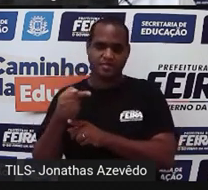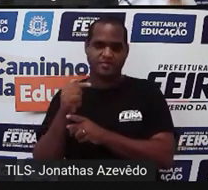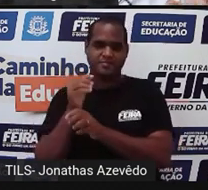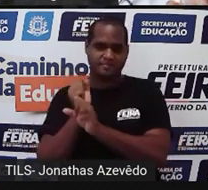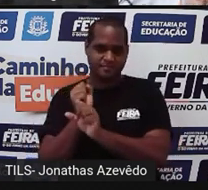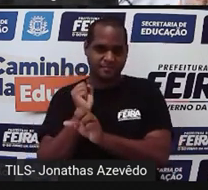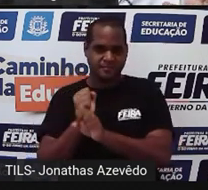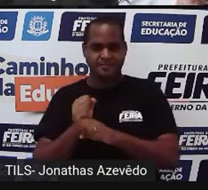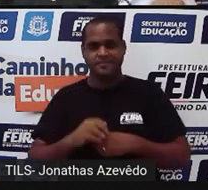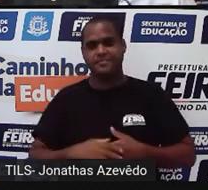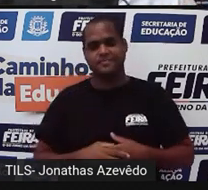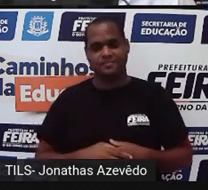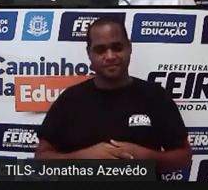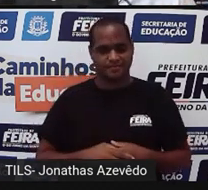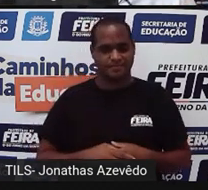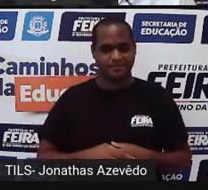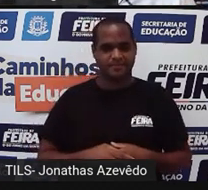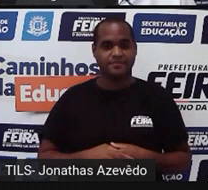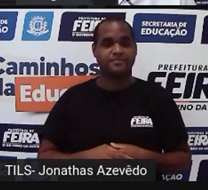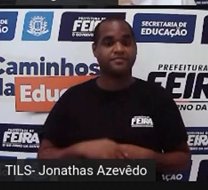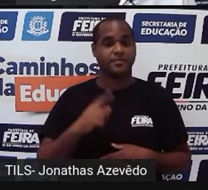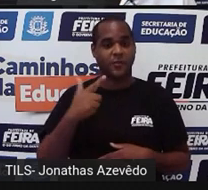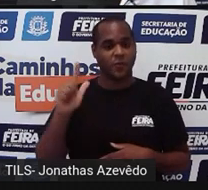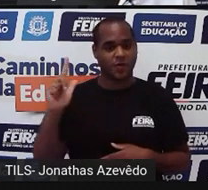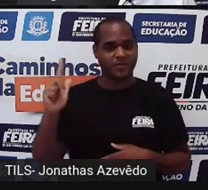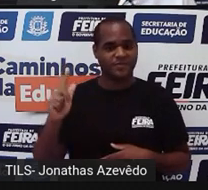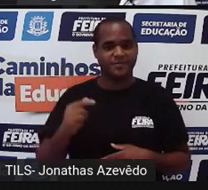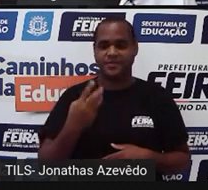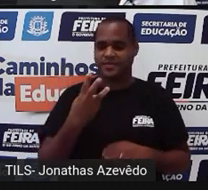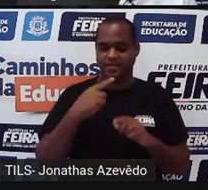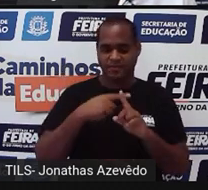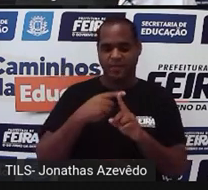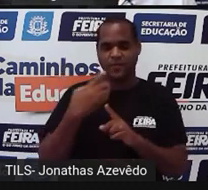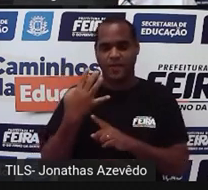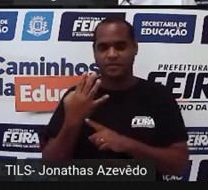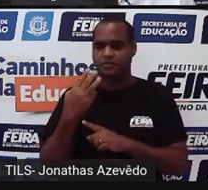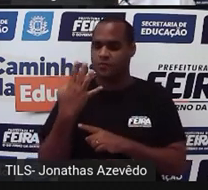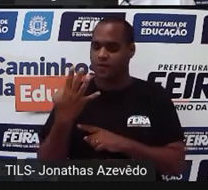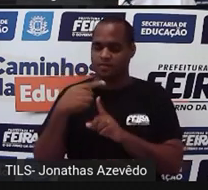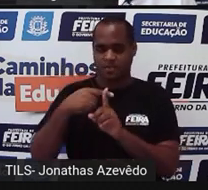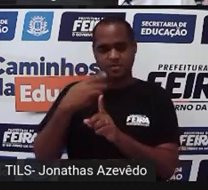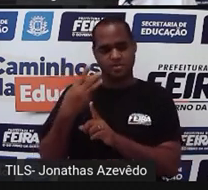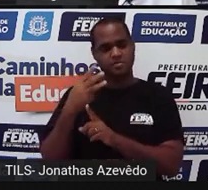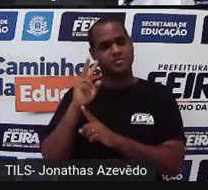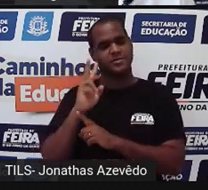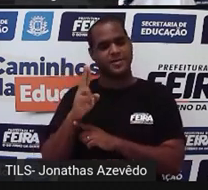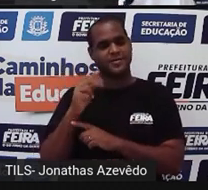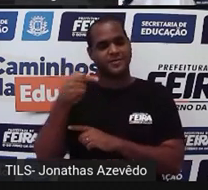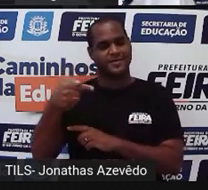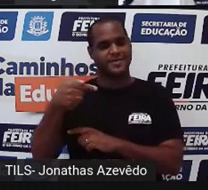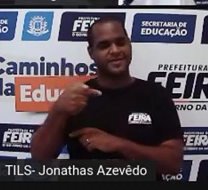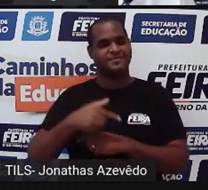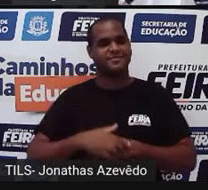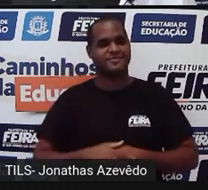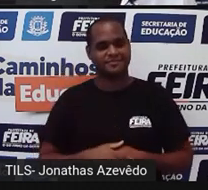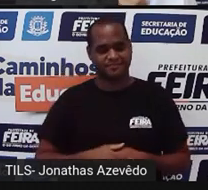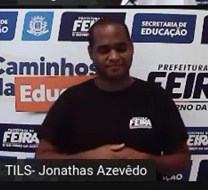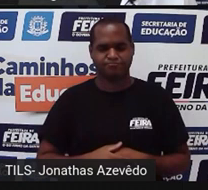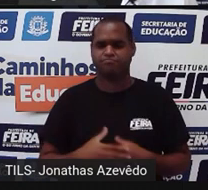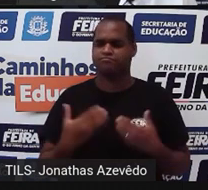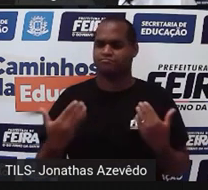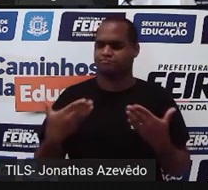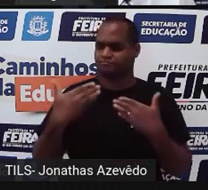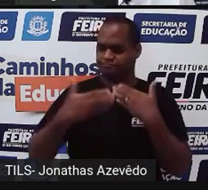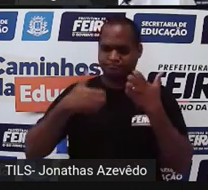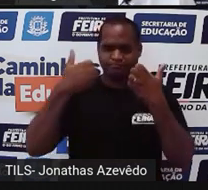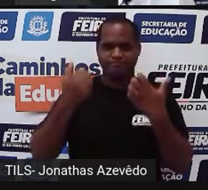ó, 2 mais 5 igual a 7, 3 e 4, x é 3y, 4, 3 mais 4 igual a 7. E aí, o que é